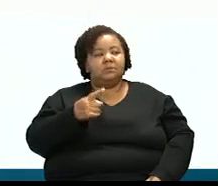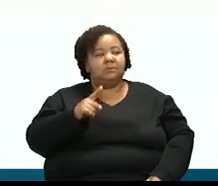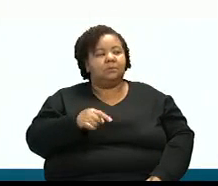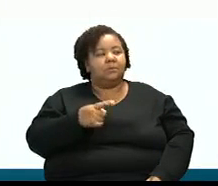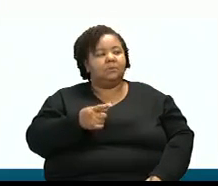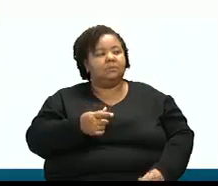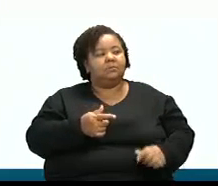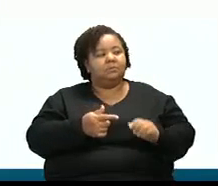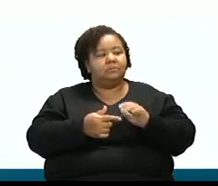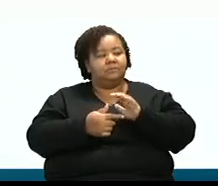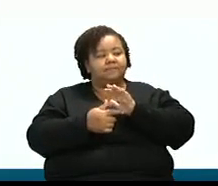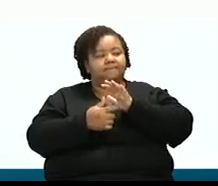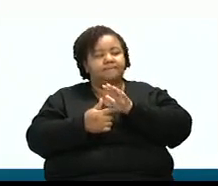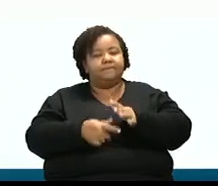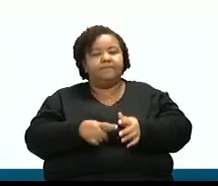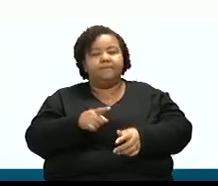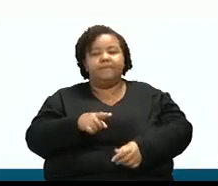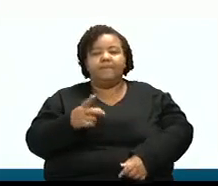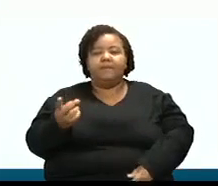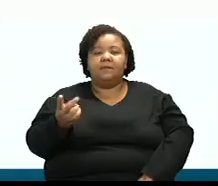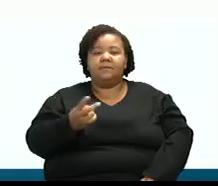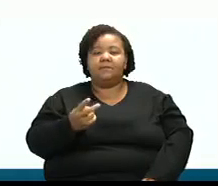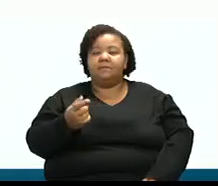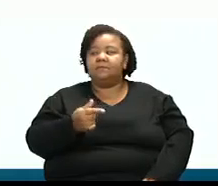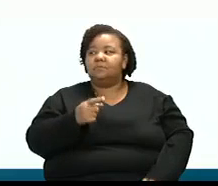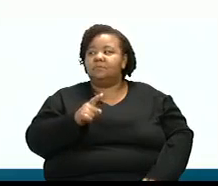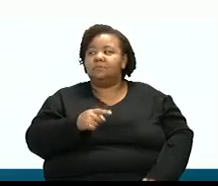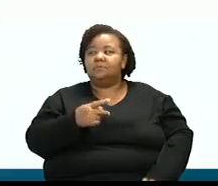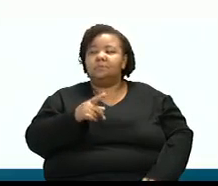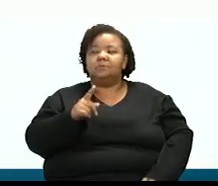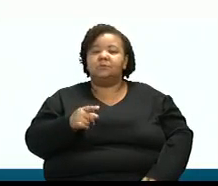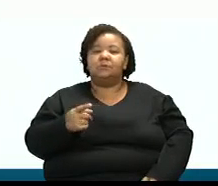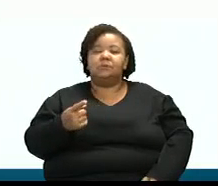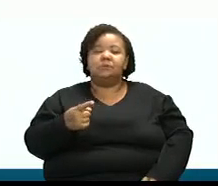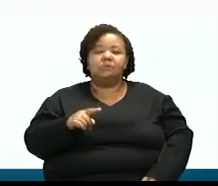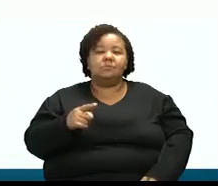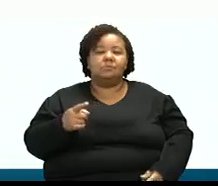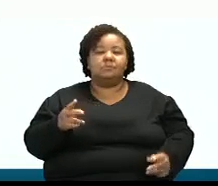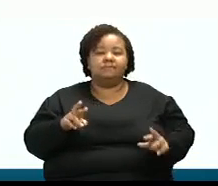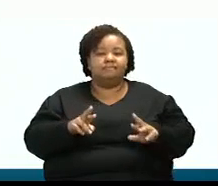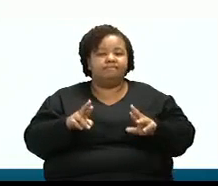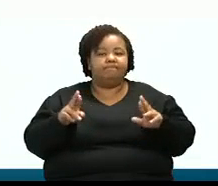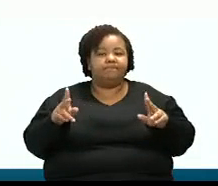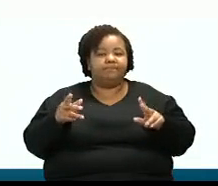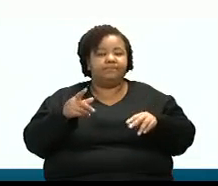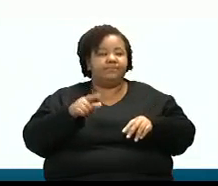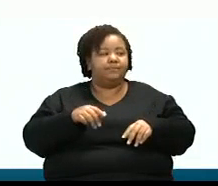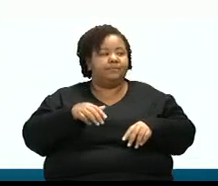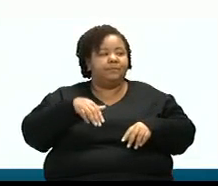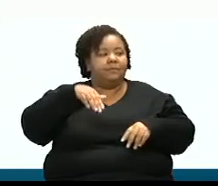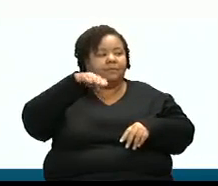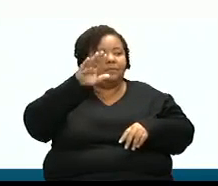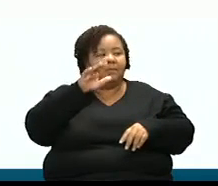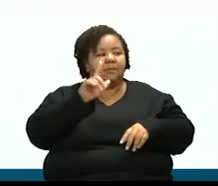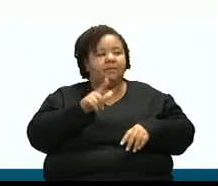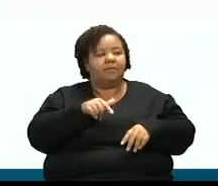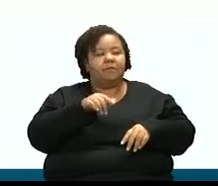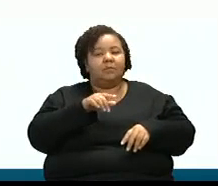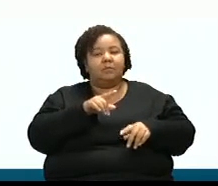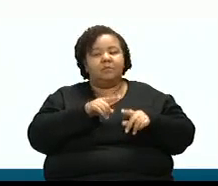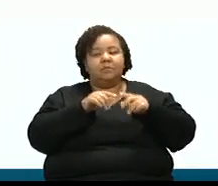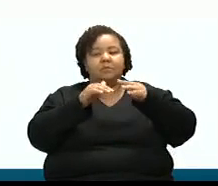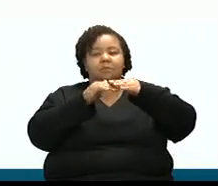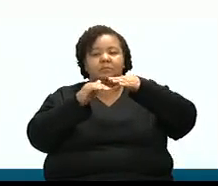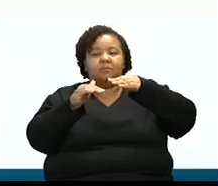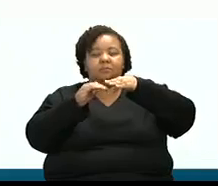apresentada, né? Esses dois elementos são inversamente proporcionais. Quanto maior o denominador daquela